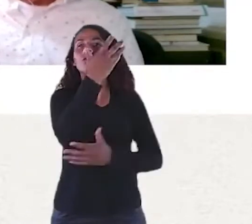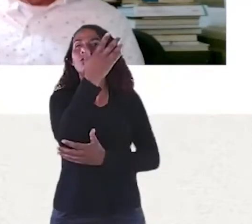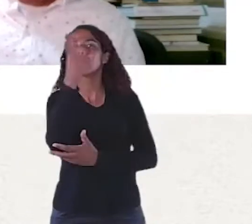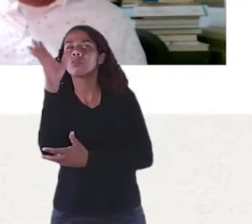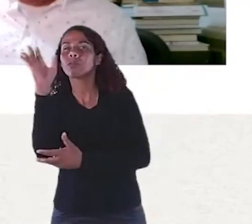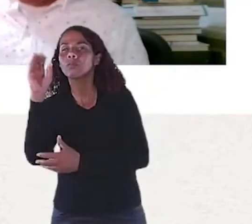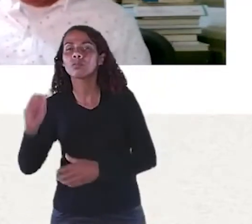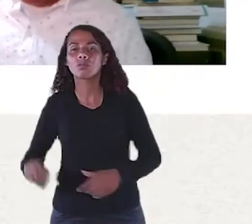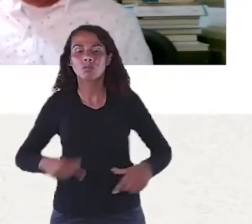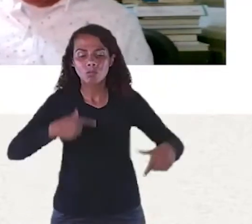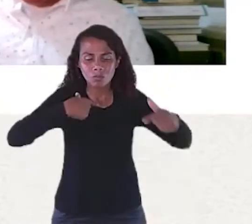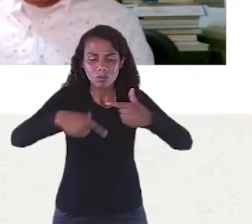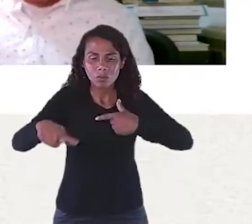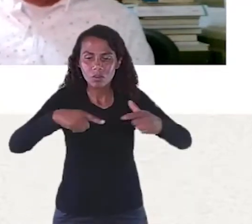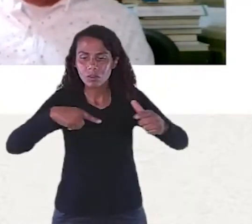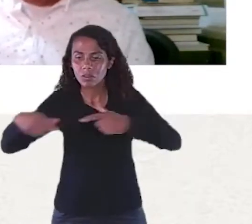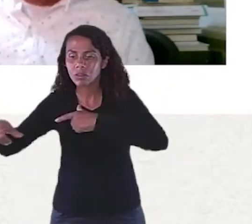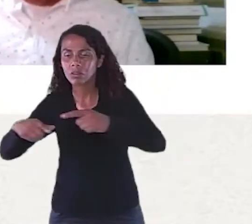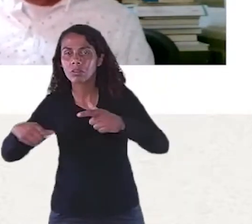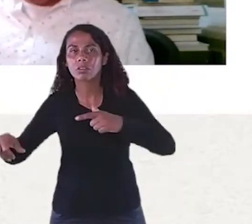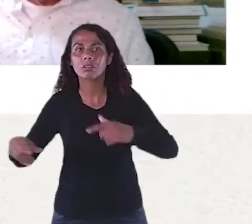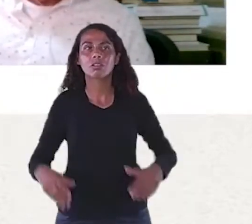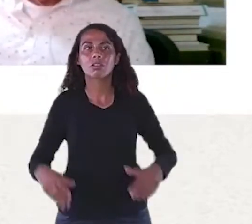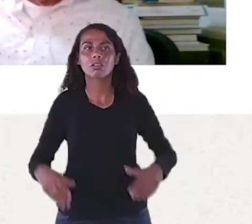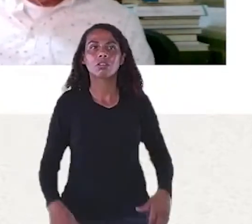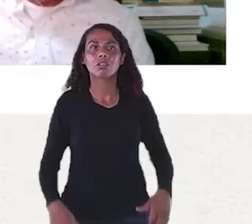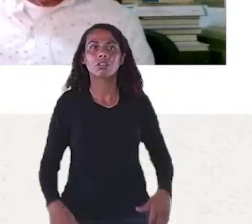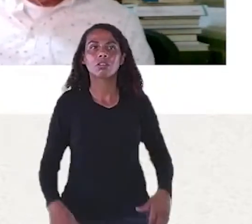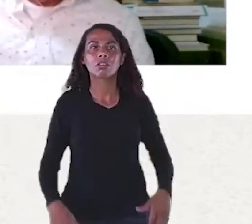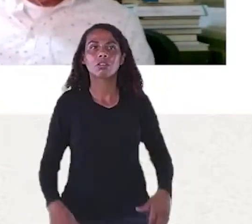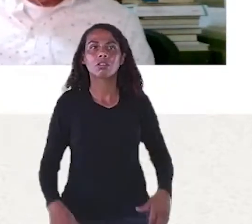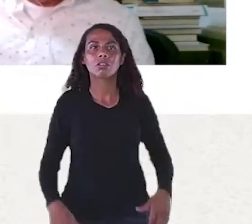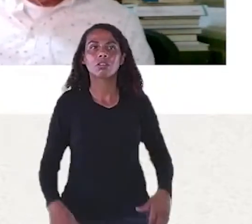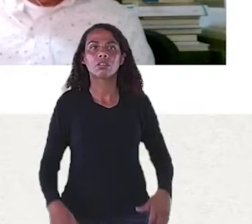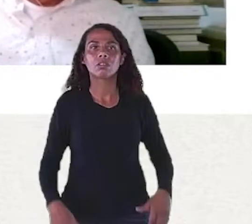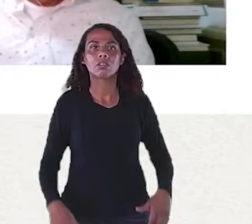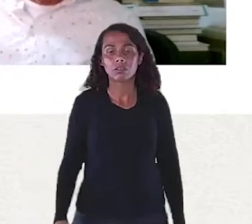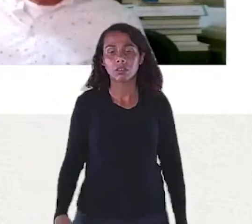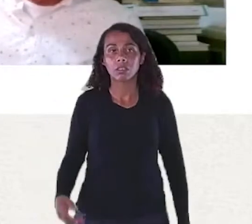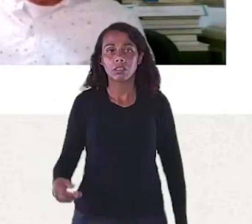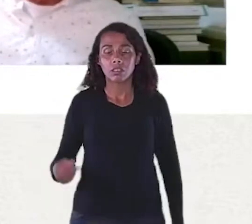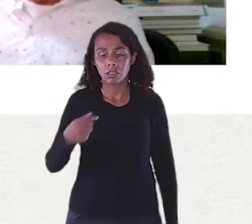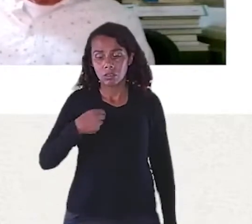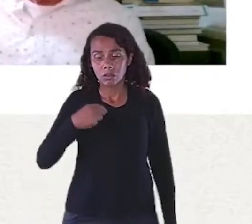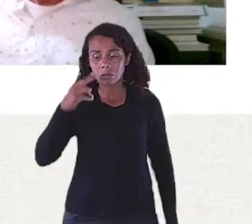sabe? E na verdade eu custei a me entender com meu pai.